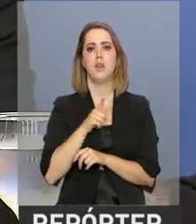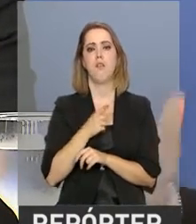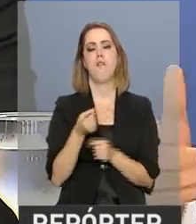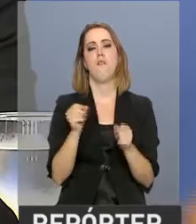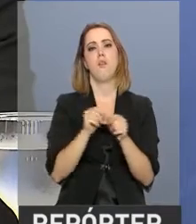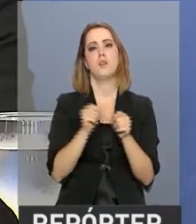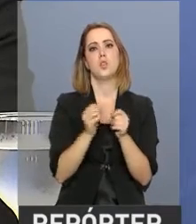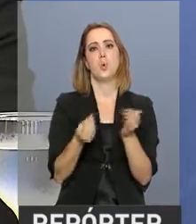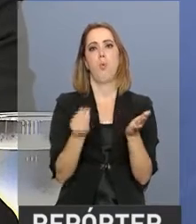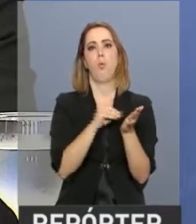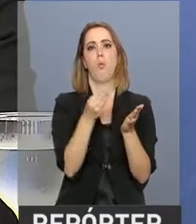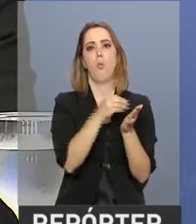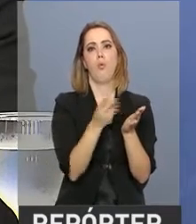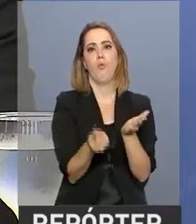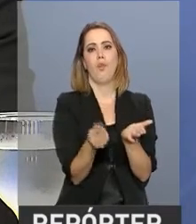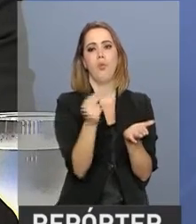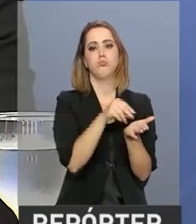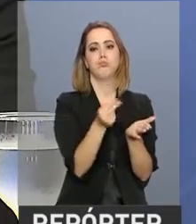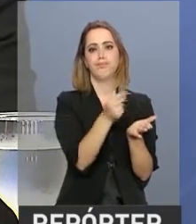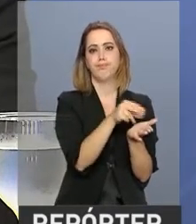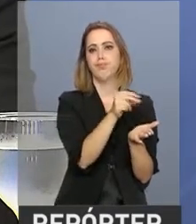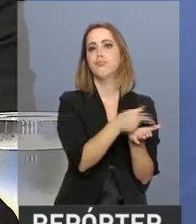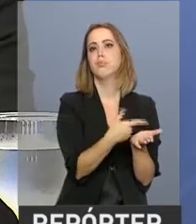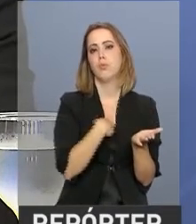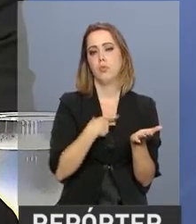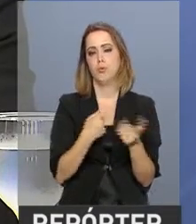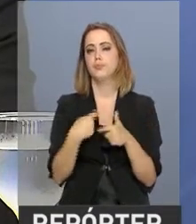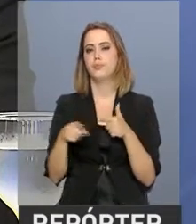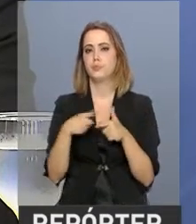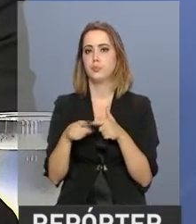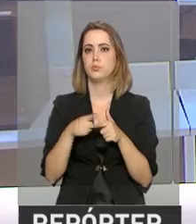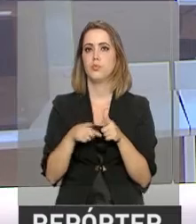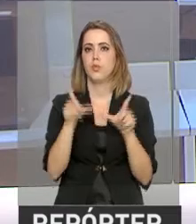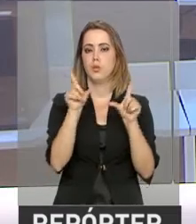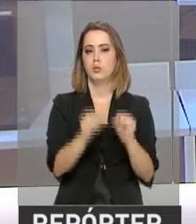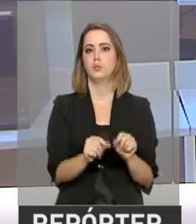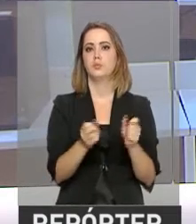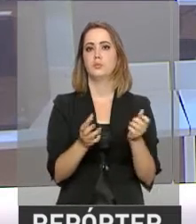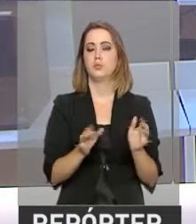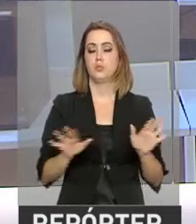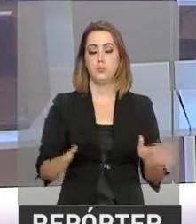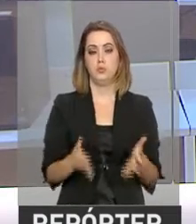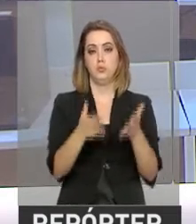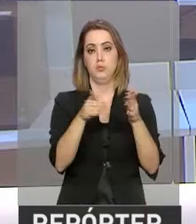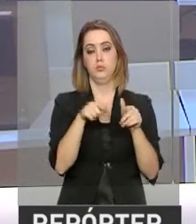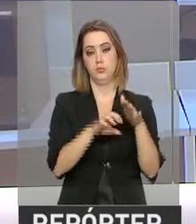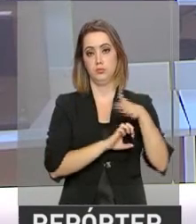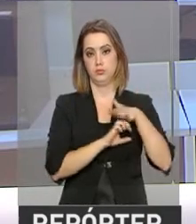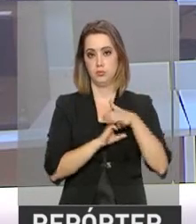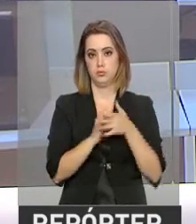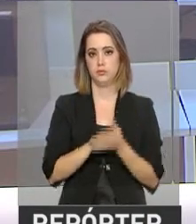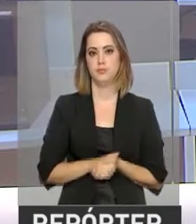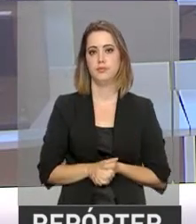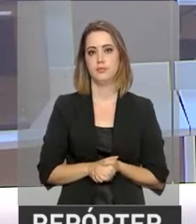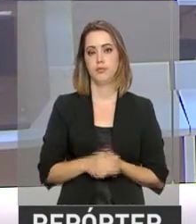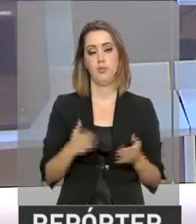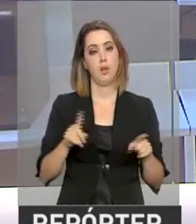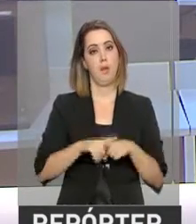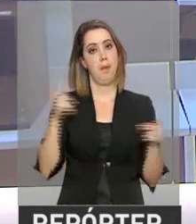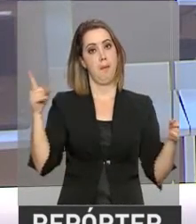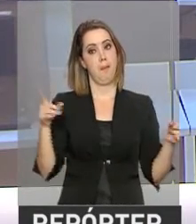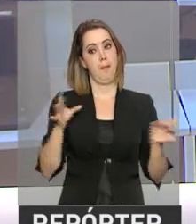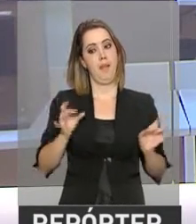a produtividade dessas empresas o crescimento dessas empresas já as exportações brasileiras continuam